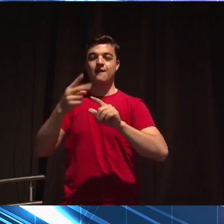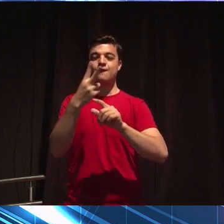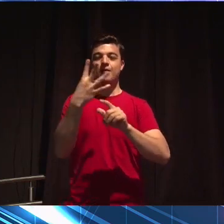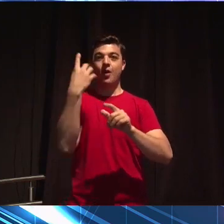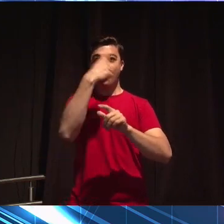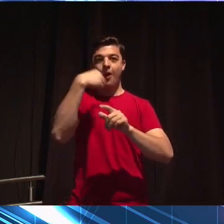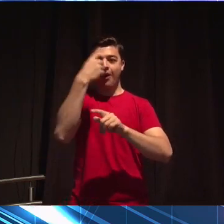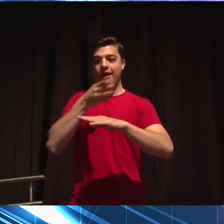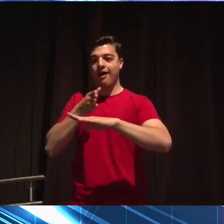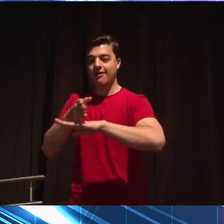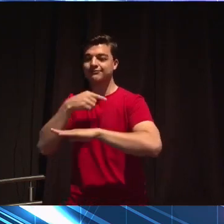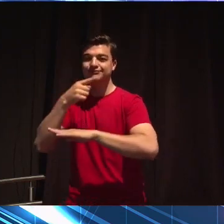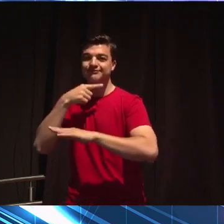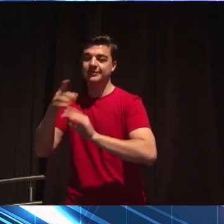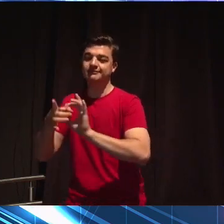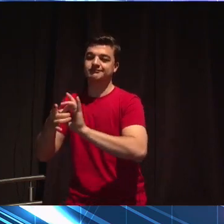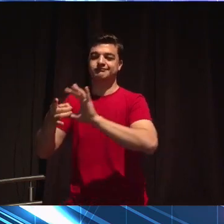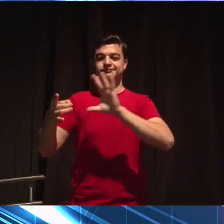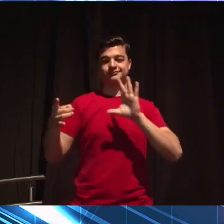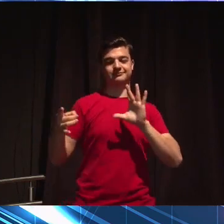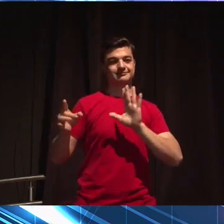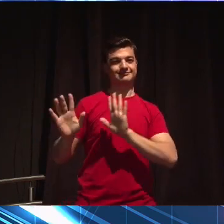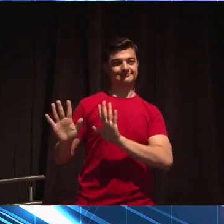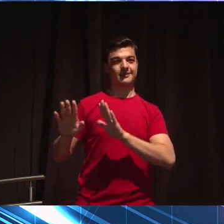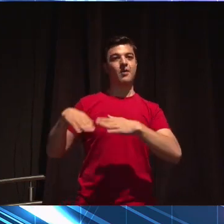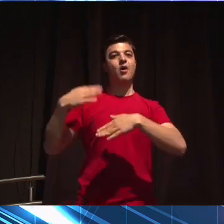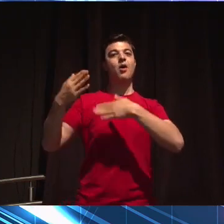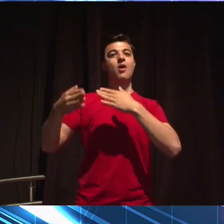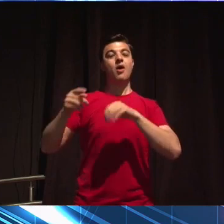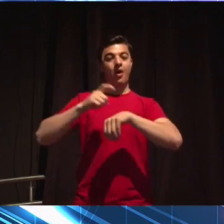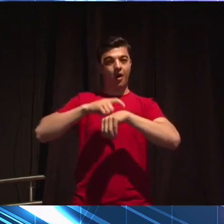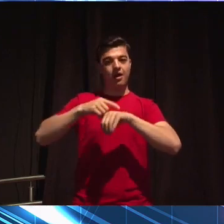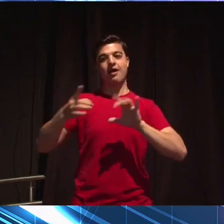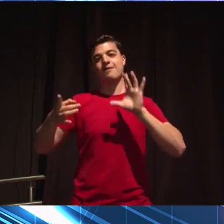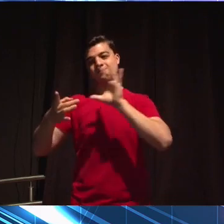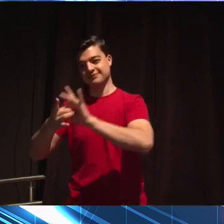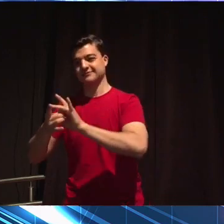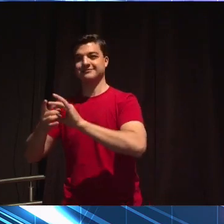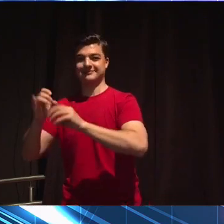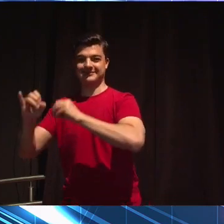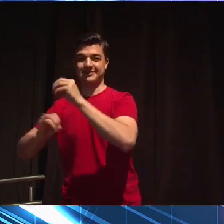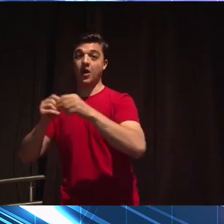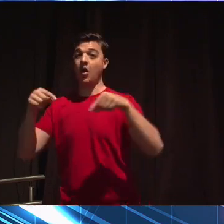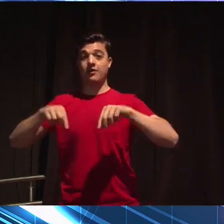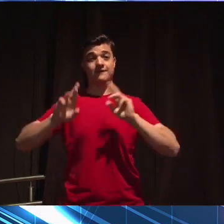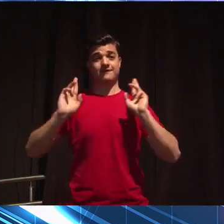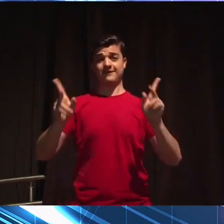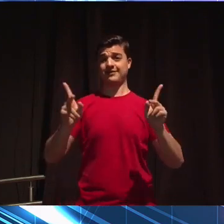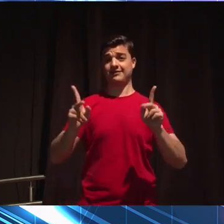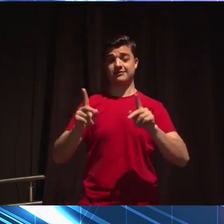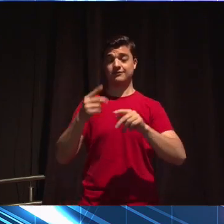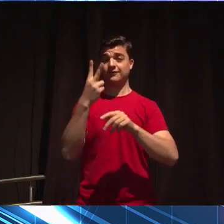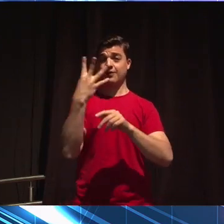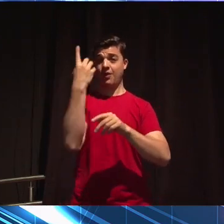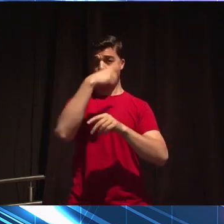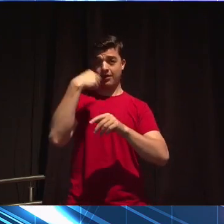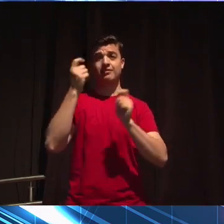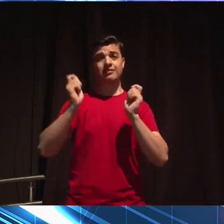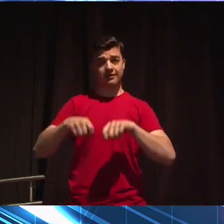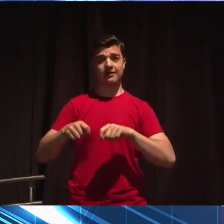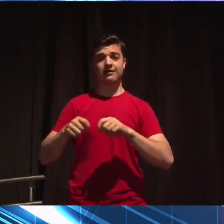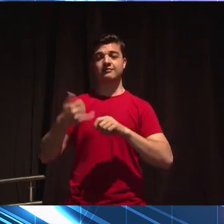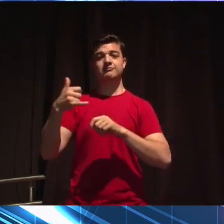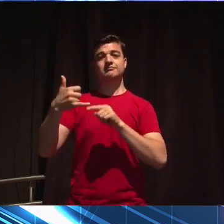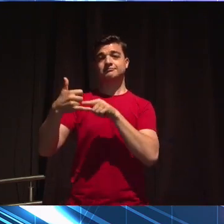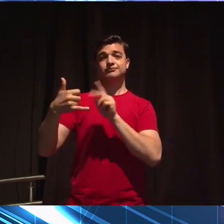mais entra na internet. Nós estamos mais conectados. Tá? Um ponto interessante, tá, agora para vocês. Todos os dias no mundo, 80